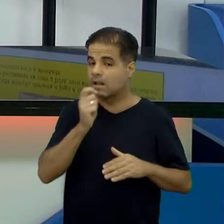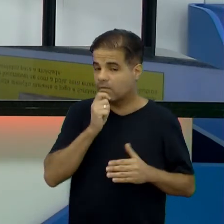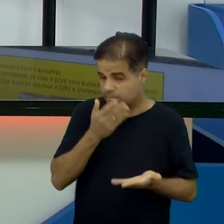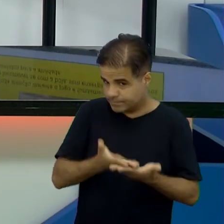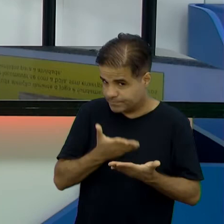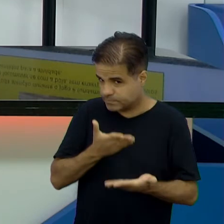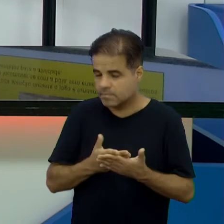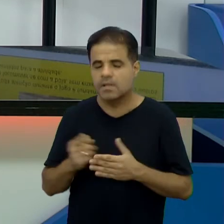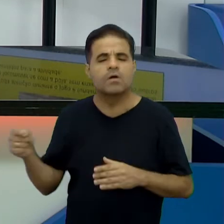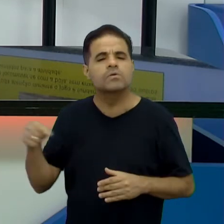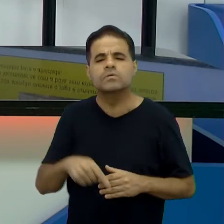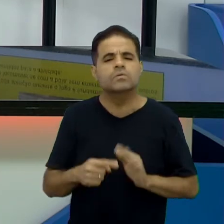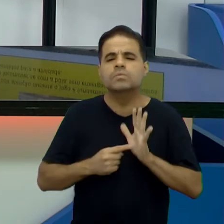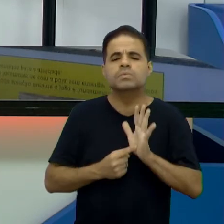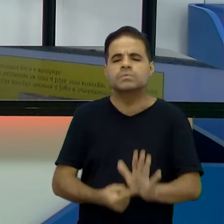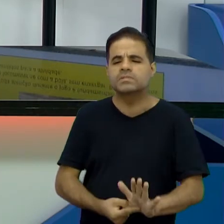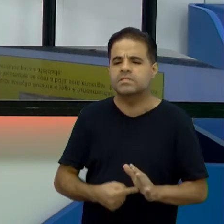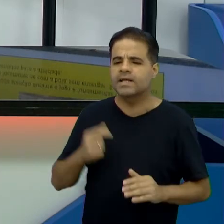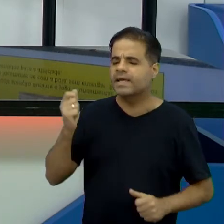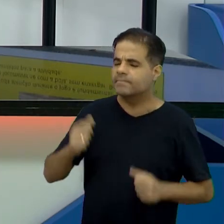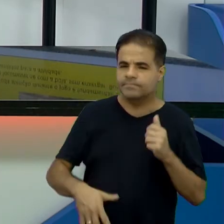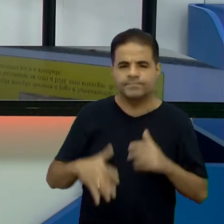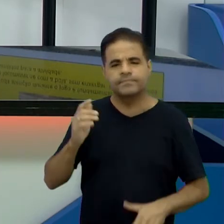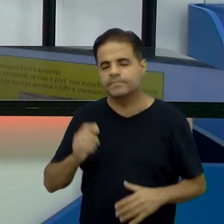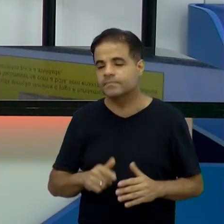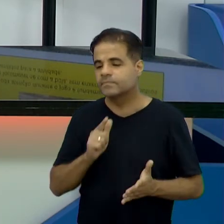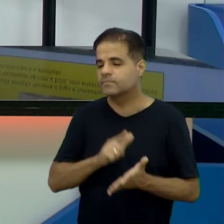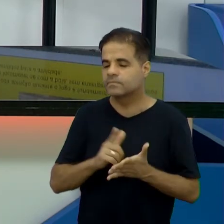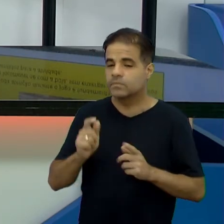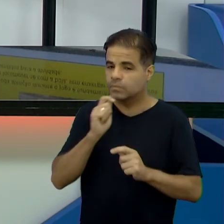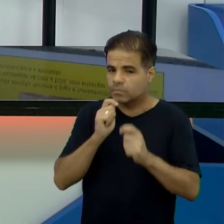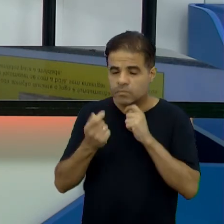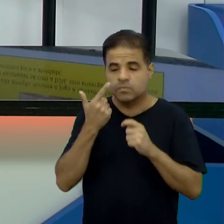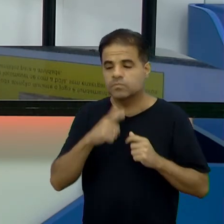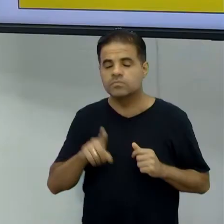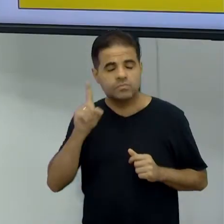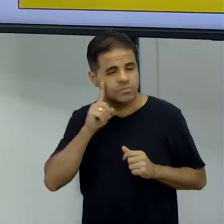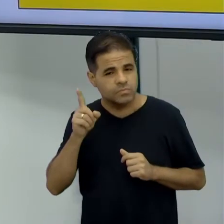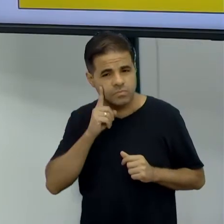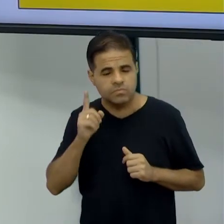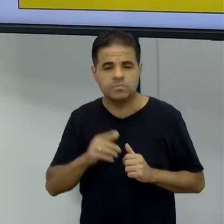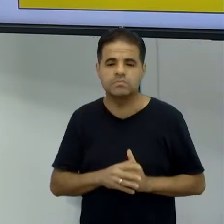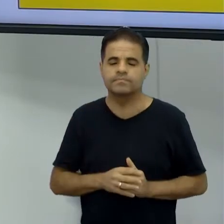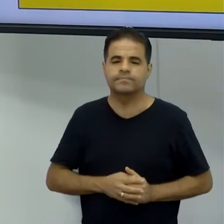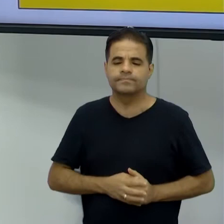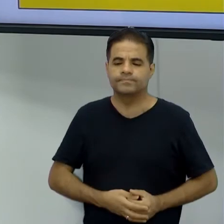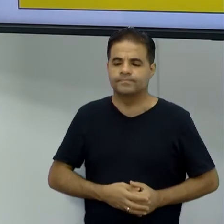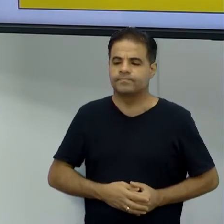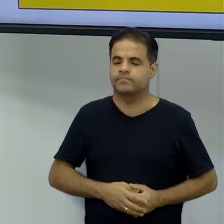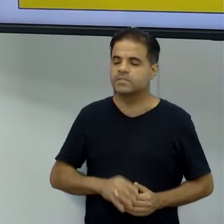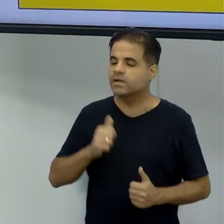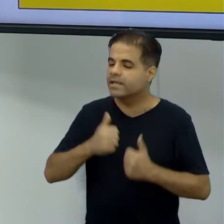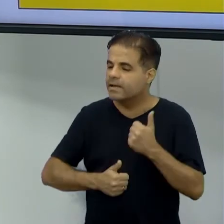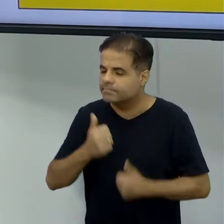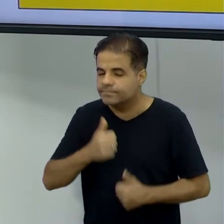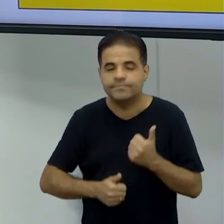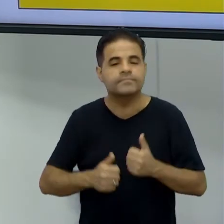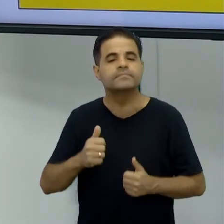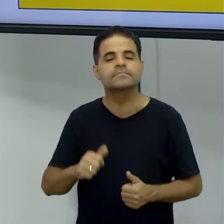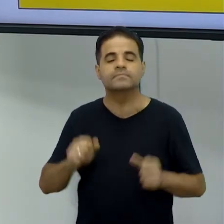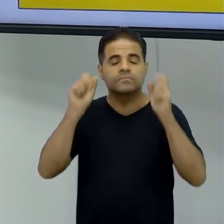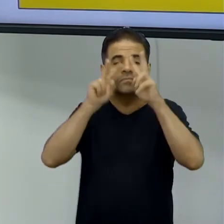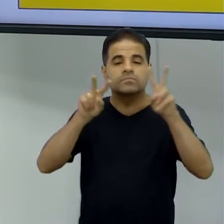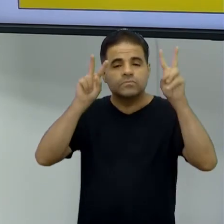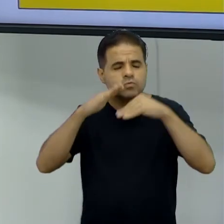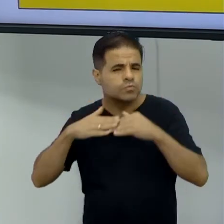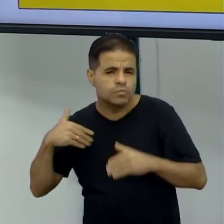aula, eu trouxe uma reportagem no outro dia, que ela falava assim, ó, futebol além do